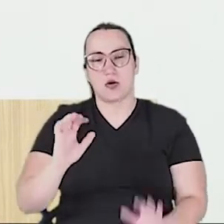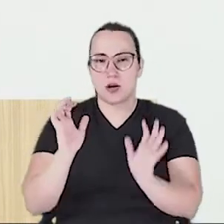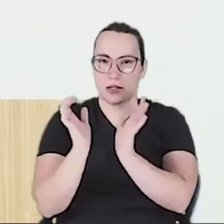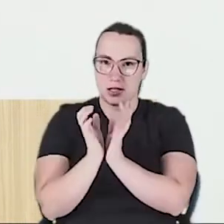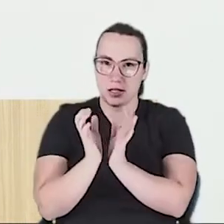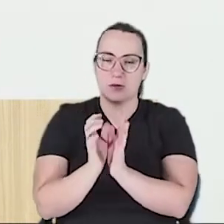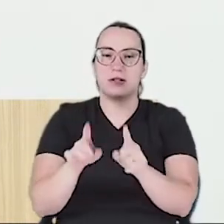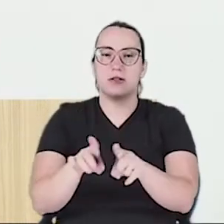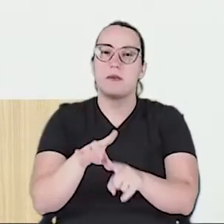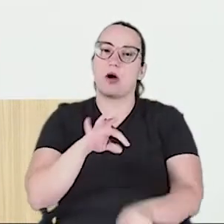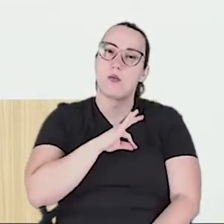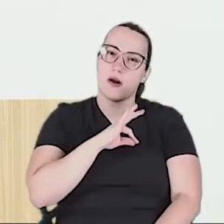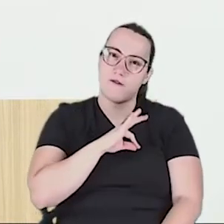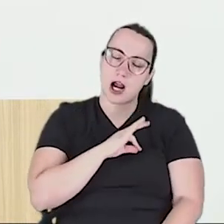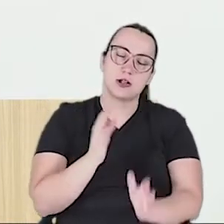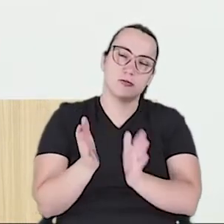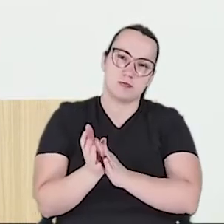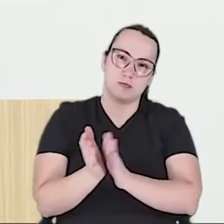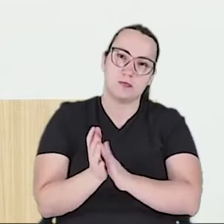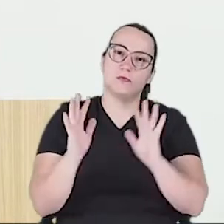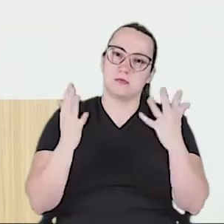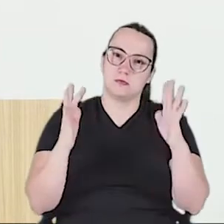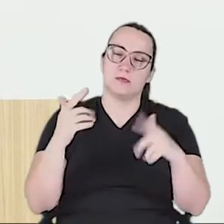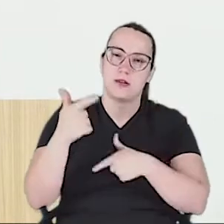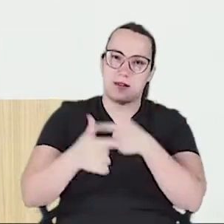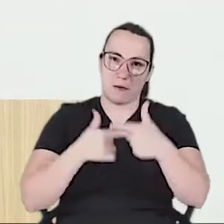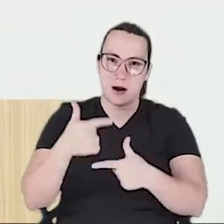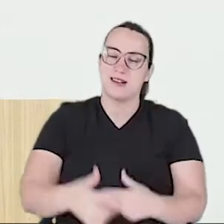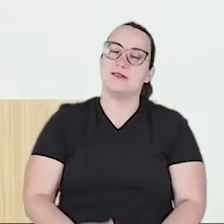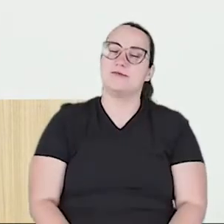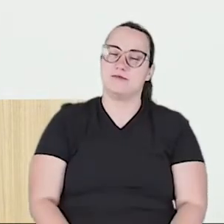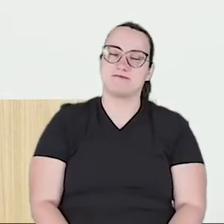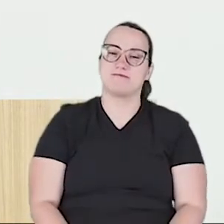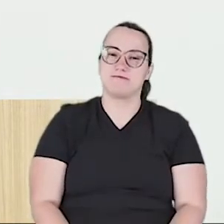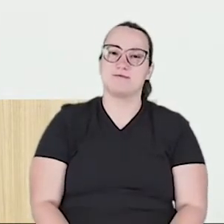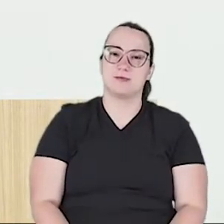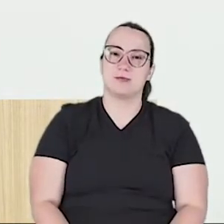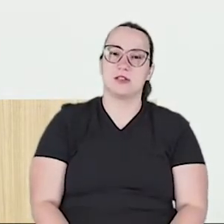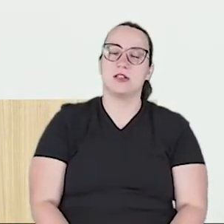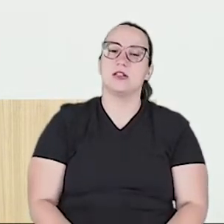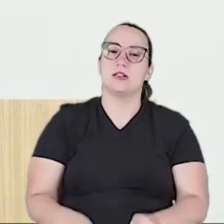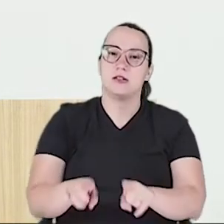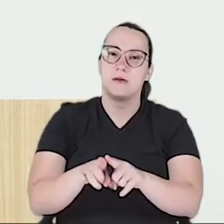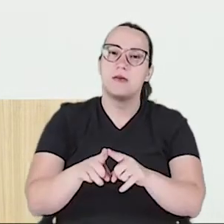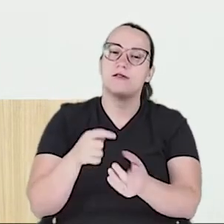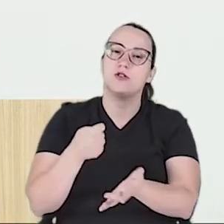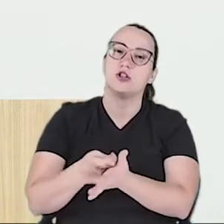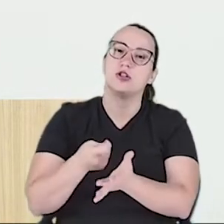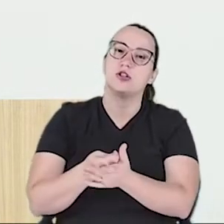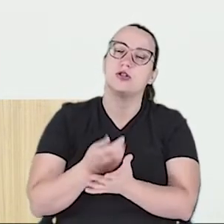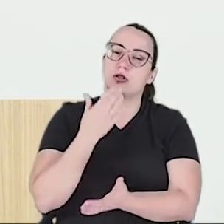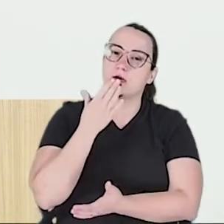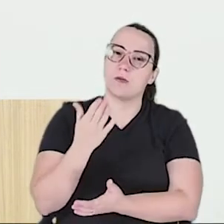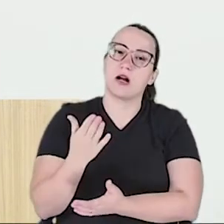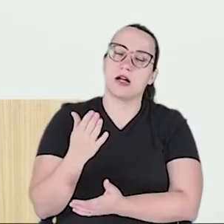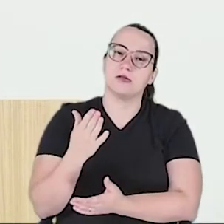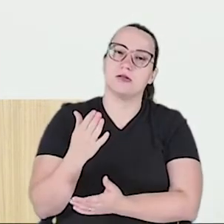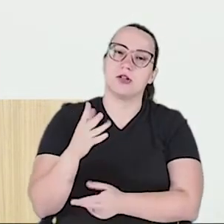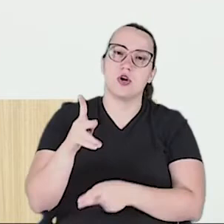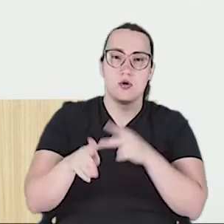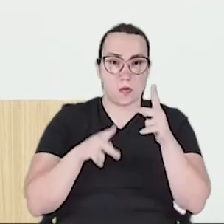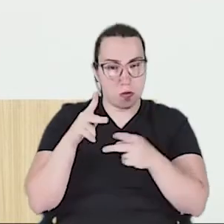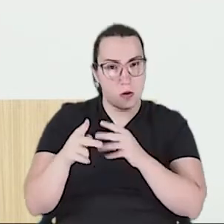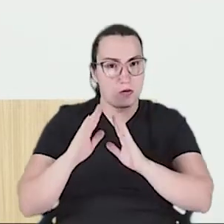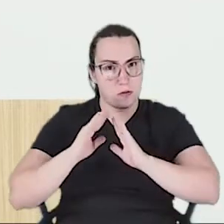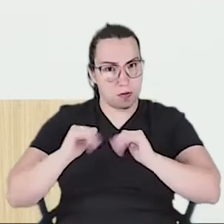por esse belo trabalho. Também fui bastante cobrado esse final de semana, queira ou não queira, o povo me cobra bastante com